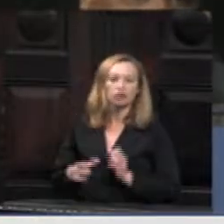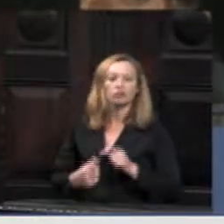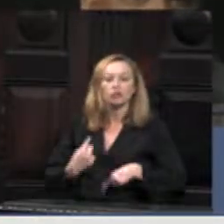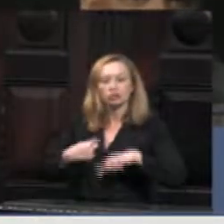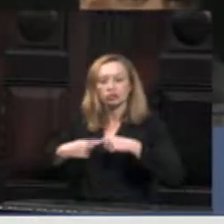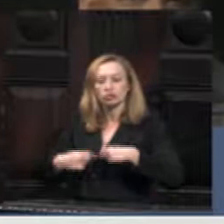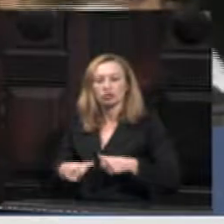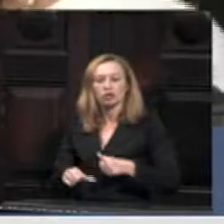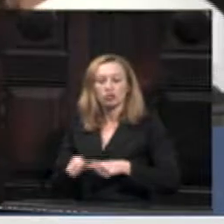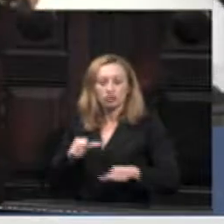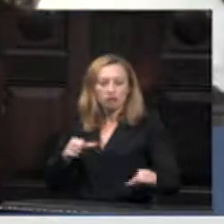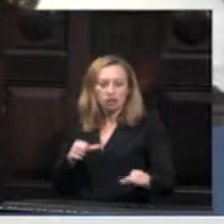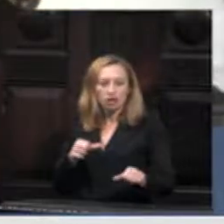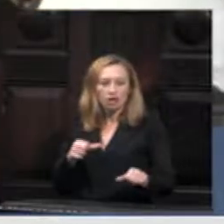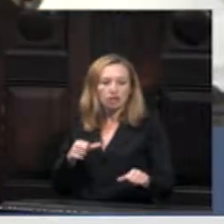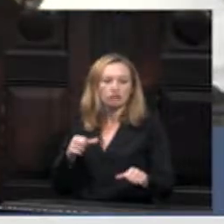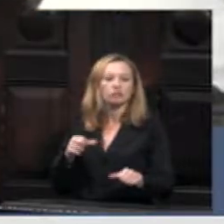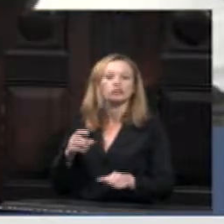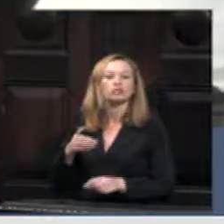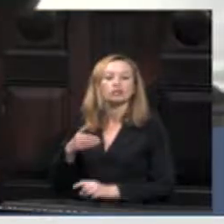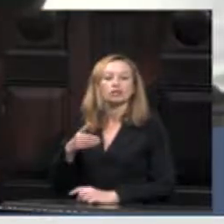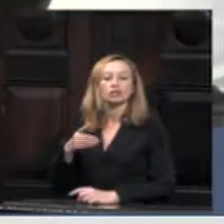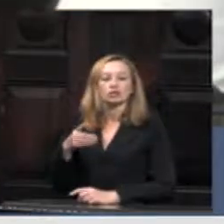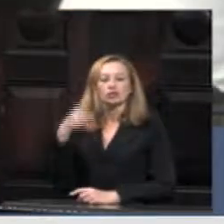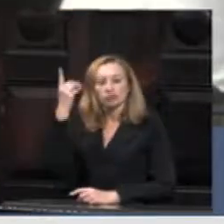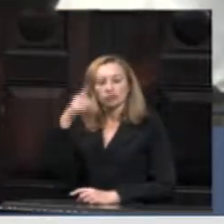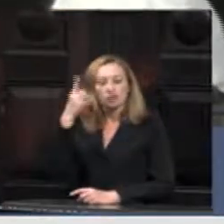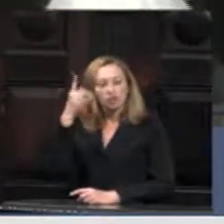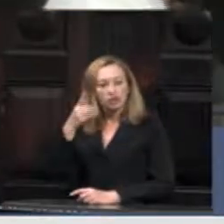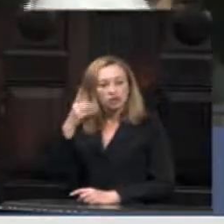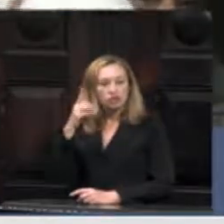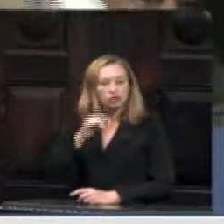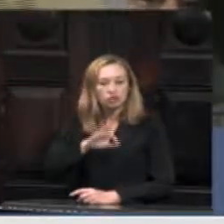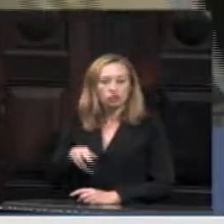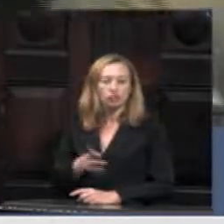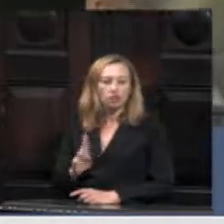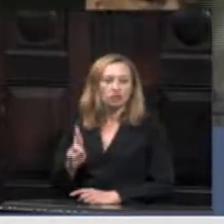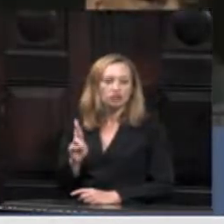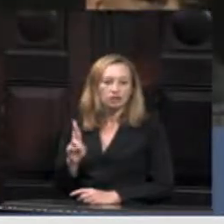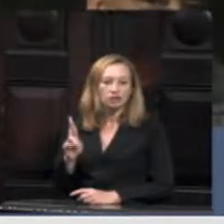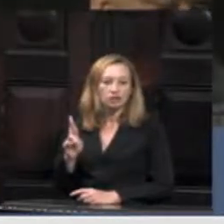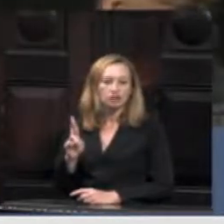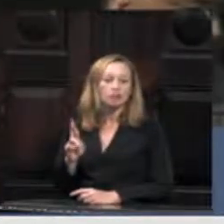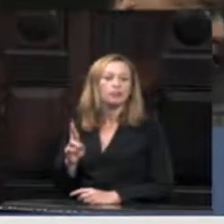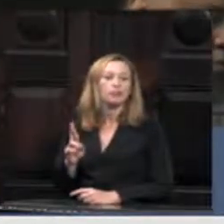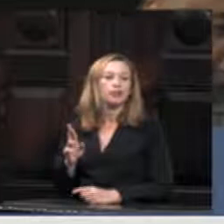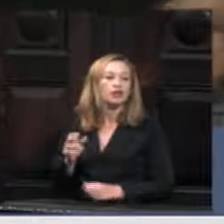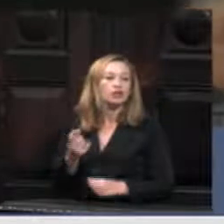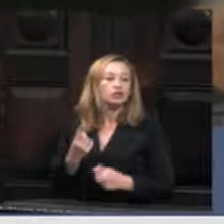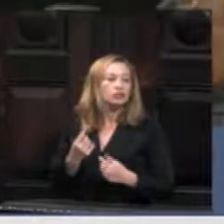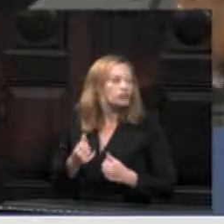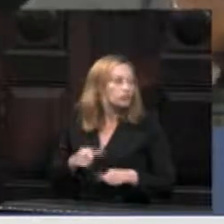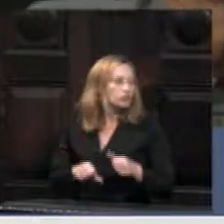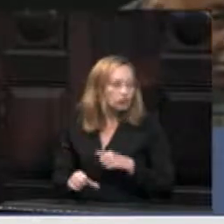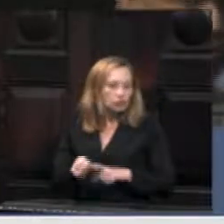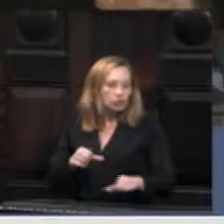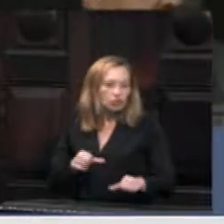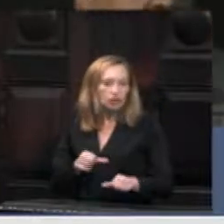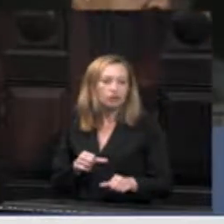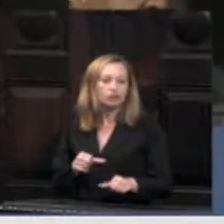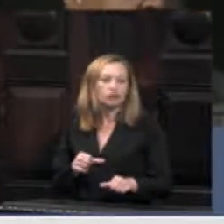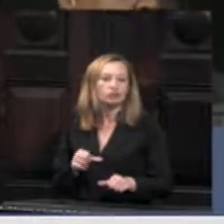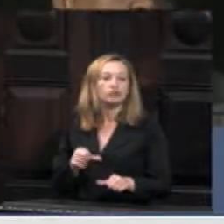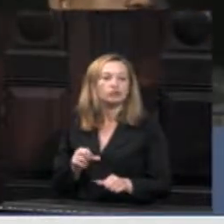deputado Dr. Julianelli. Defesa do meio ambiente, favorável, com voto separado, contrário. Do deputado Flávio Serafim. Transporte, favorável. De obras públicas, favorável. De servidores